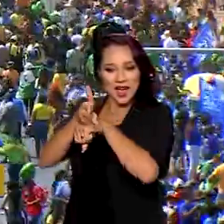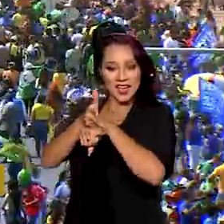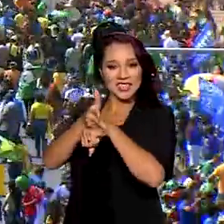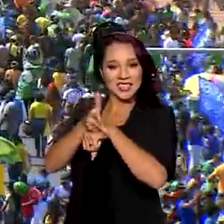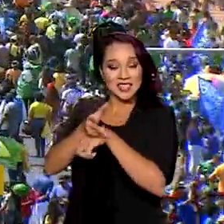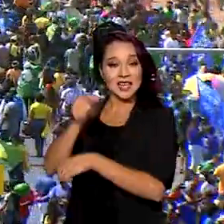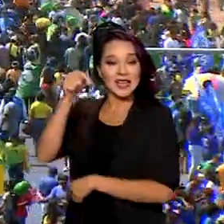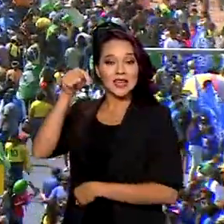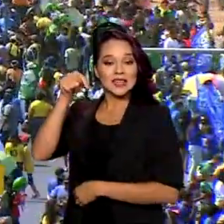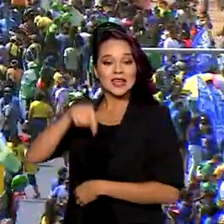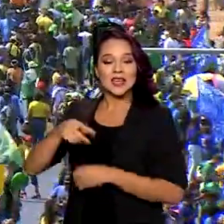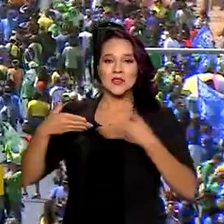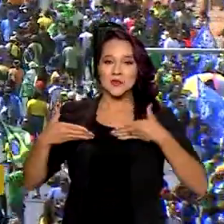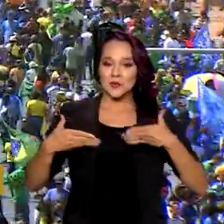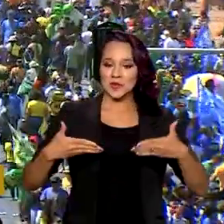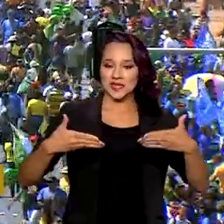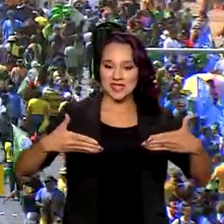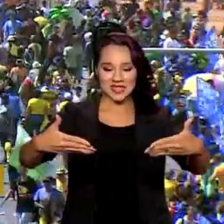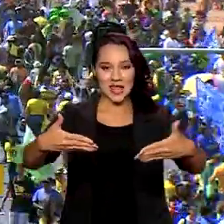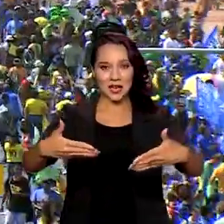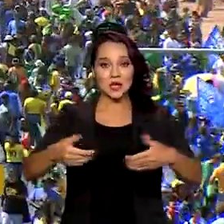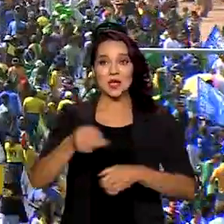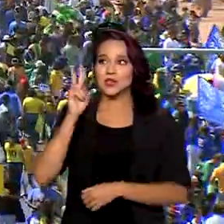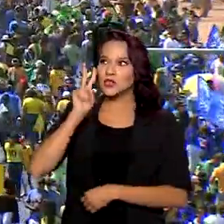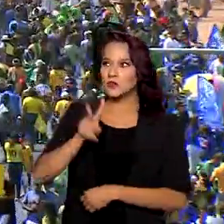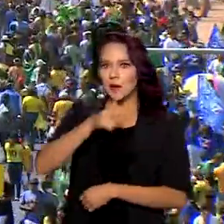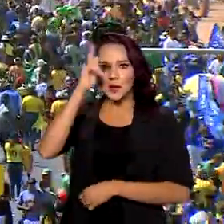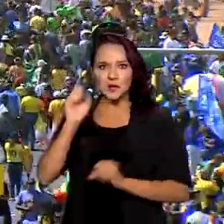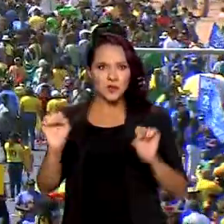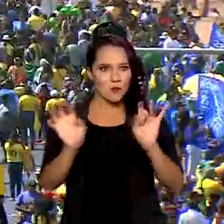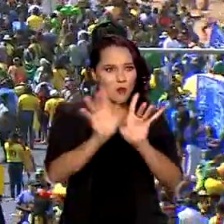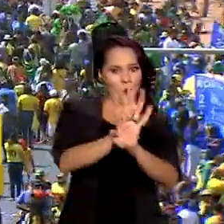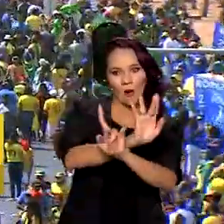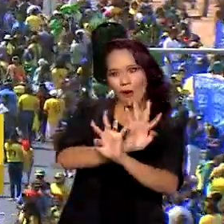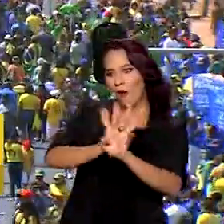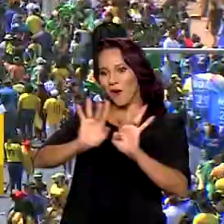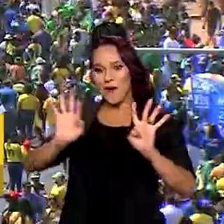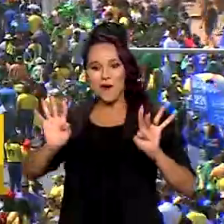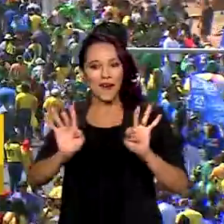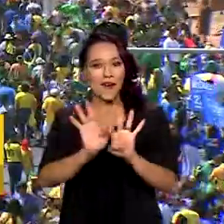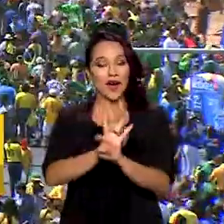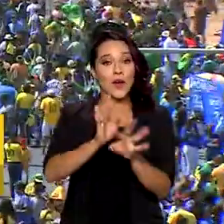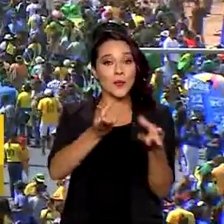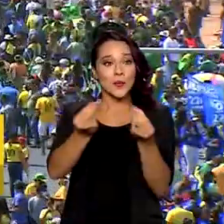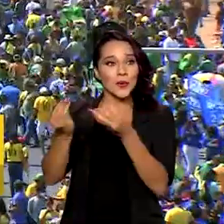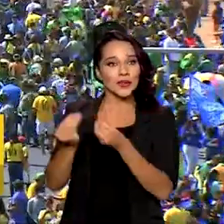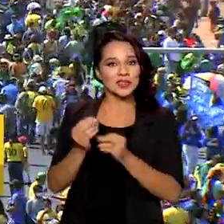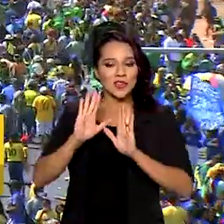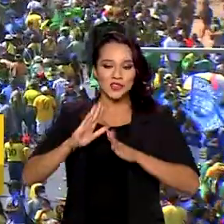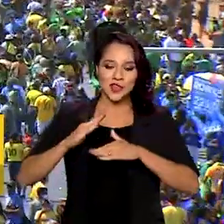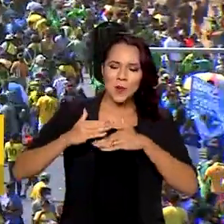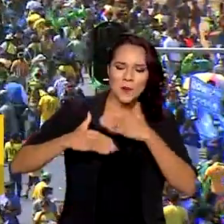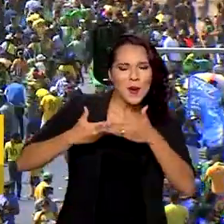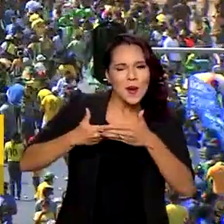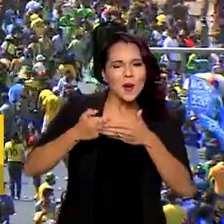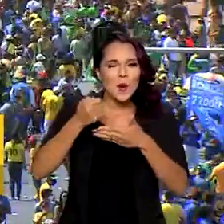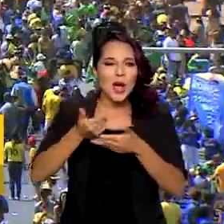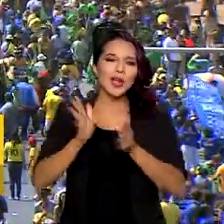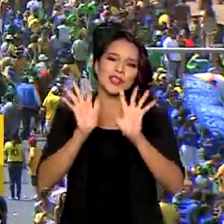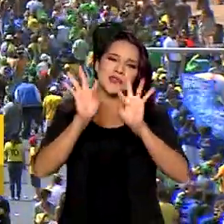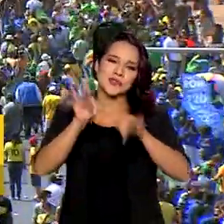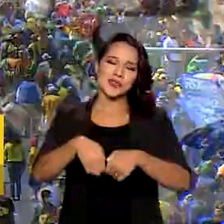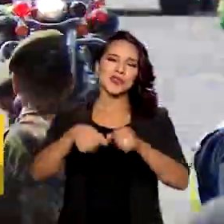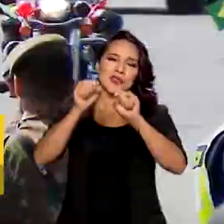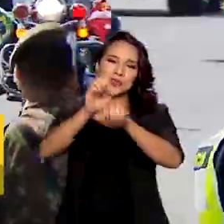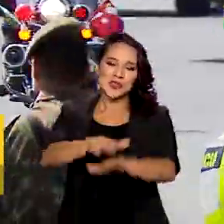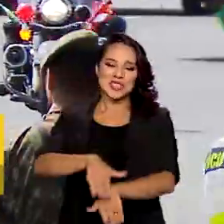da esplanada dos ministérios. A gente vê ali bastante movimentação do público. estamos caminhando ali para o final desse